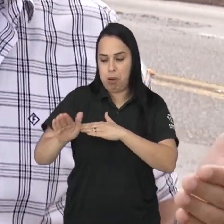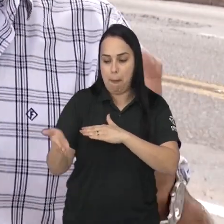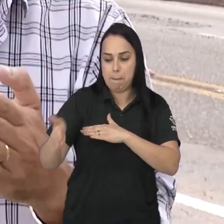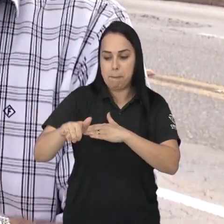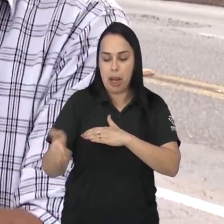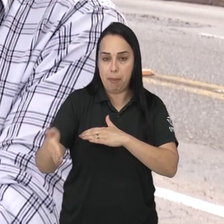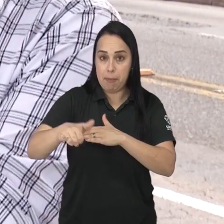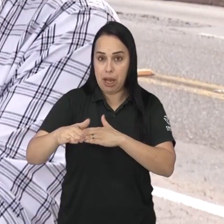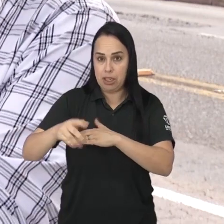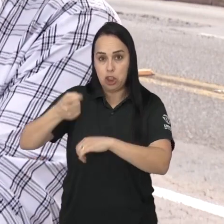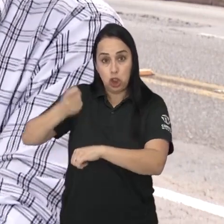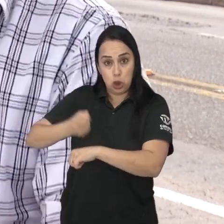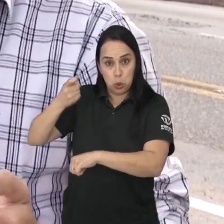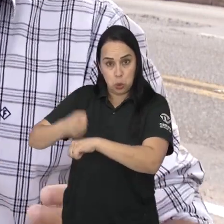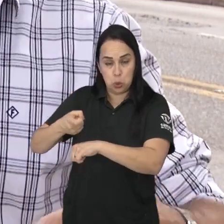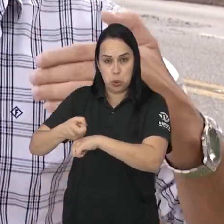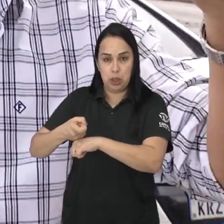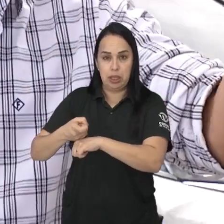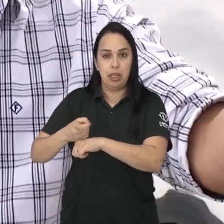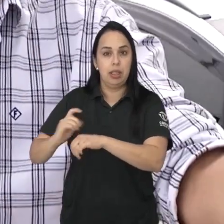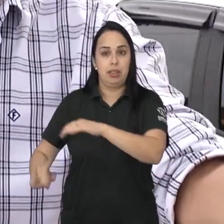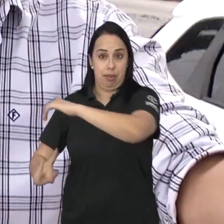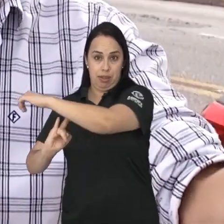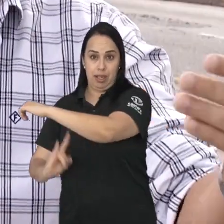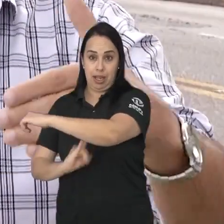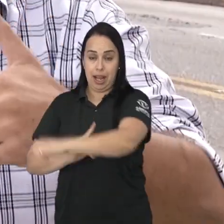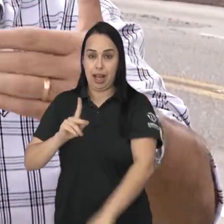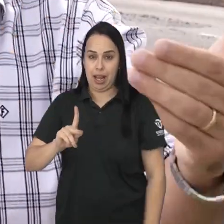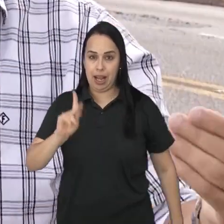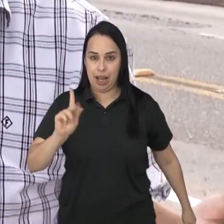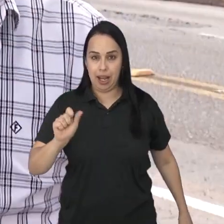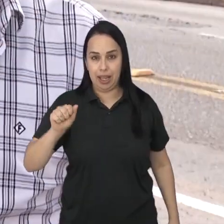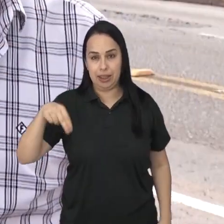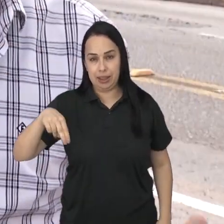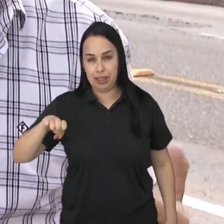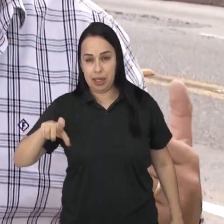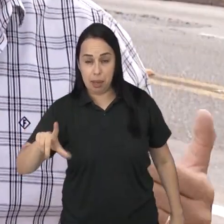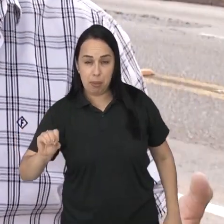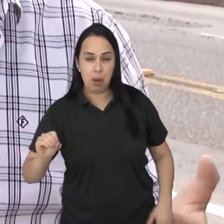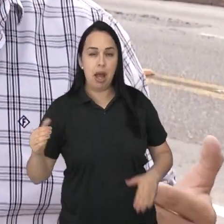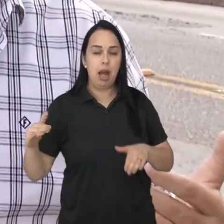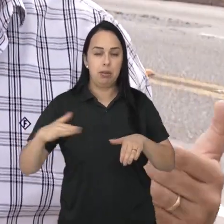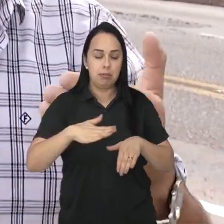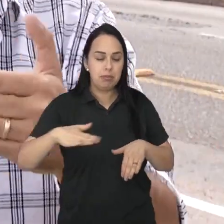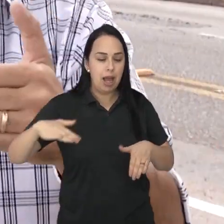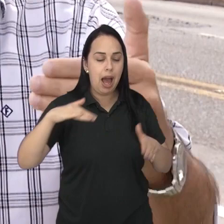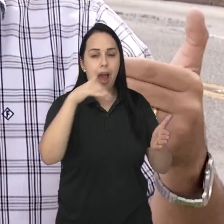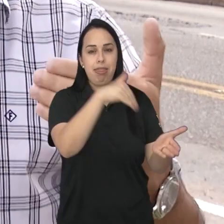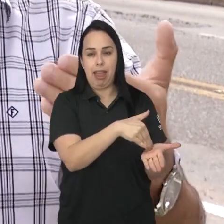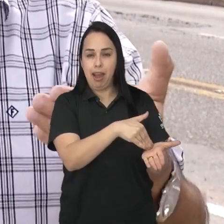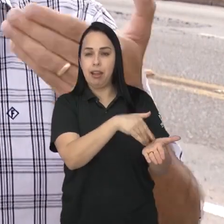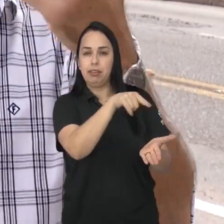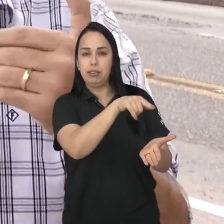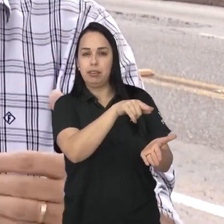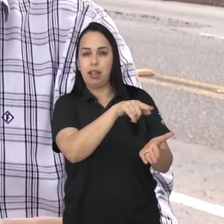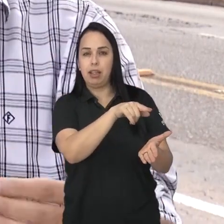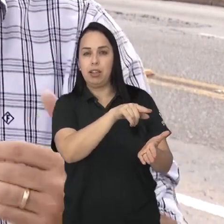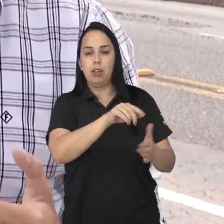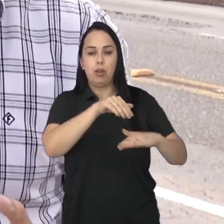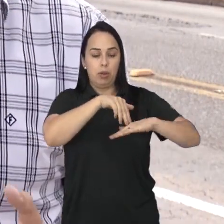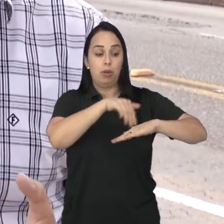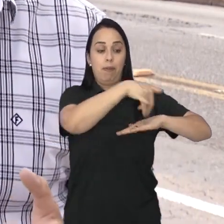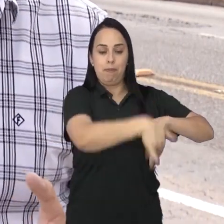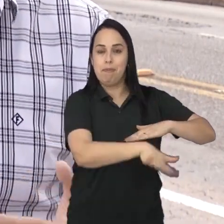recapeamento desde o viaduto Canebo até a curva do S ali do anel viário, que é aproximadamente na altura ali do fundo do